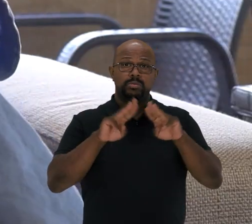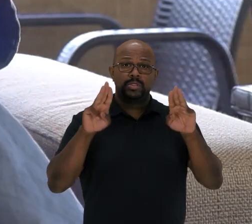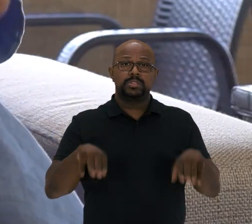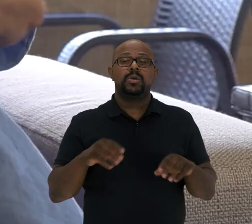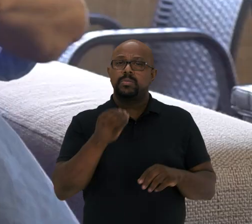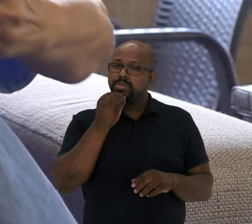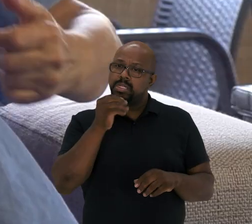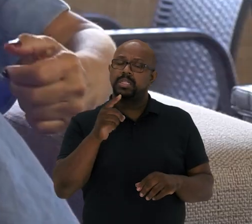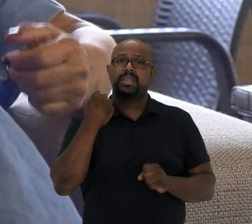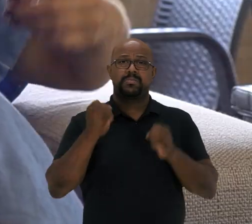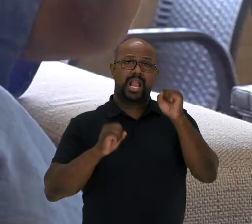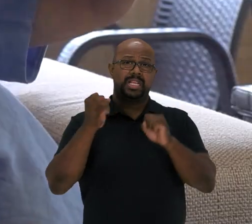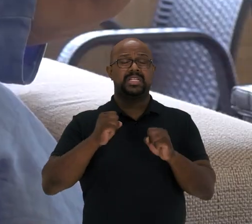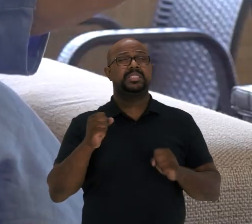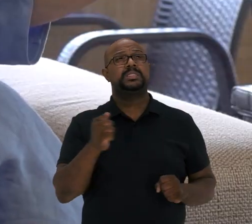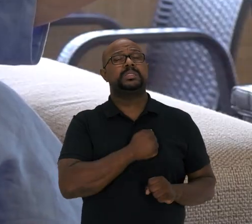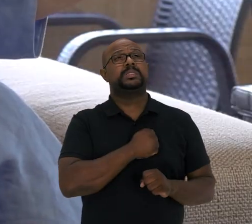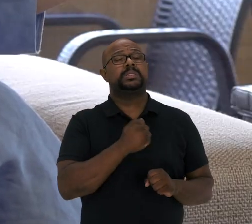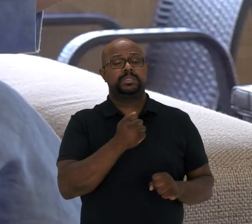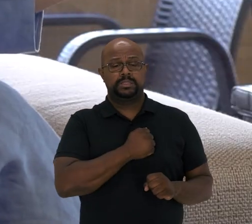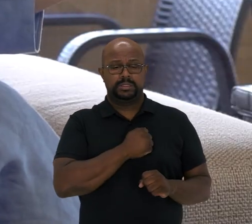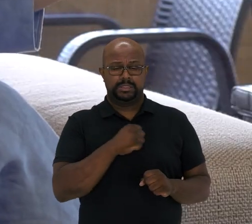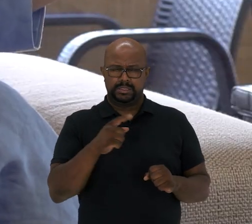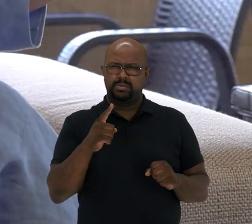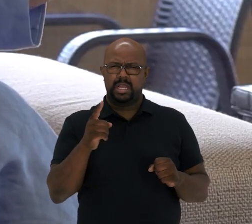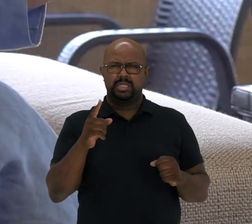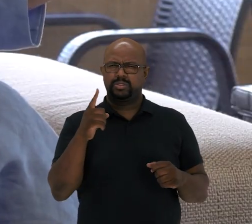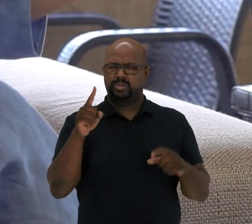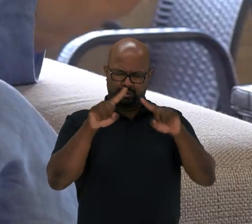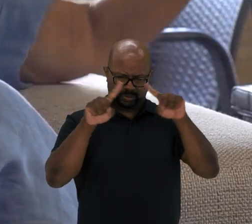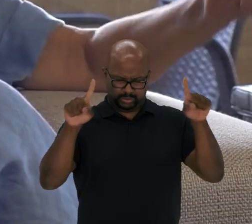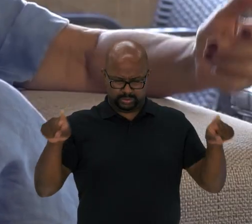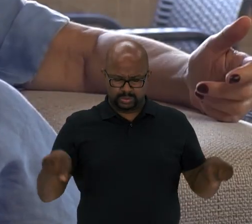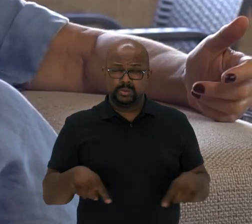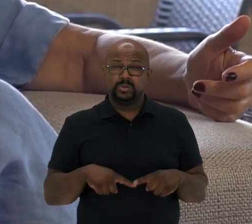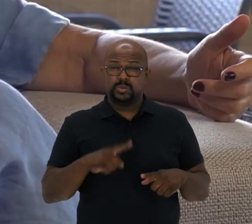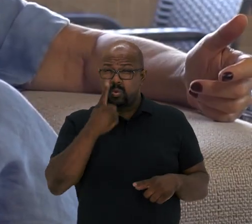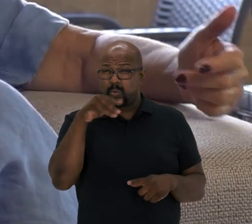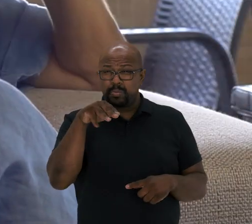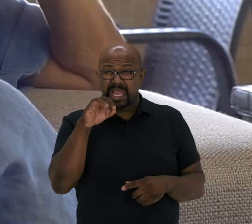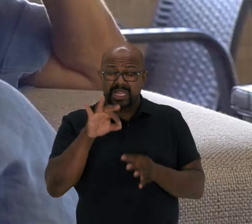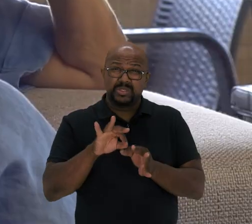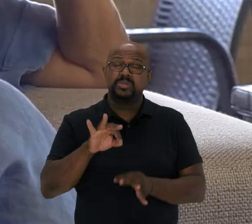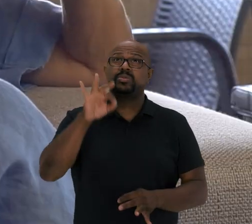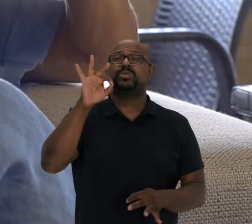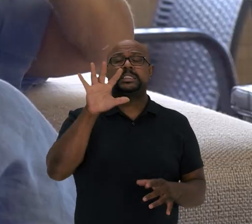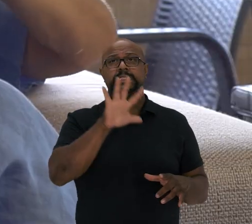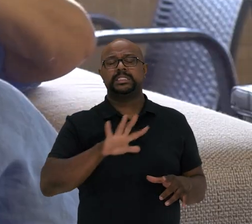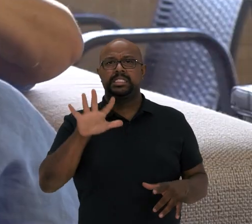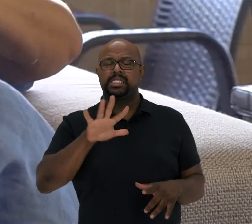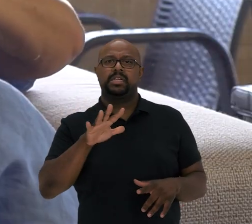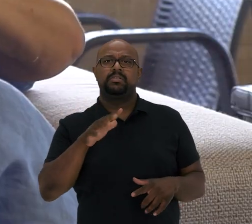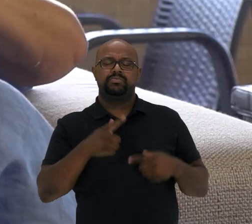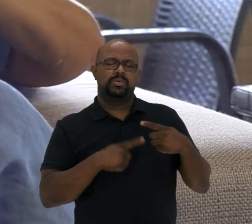museu poderia ter aquelas máquinas. Eram máquinas potentes, tinham serras, eu me lembro de 1 metro de diâmetro. Eu acho que a coisa